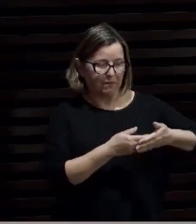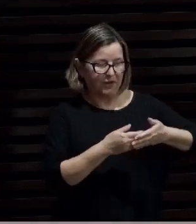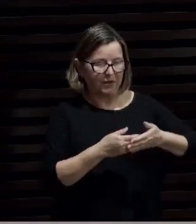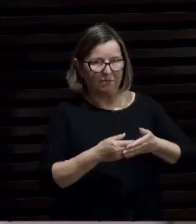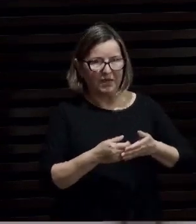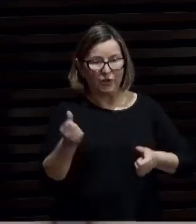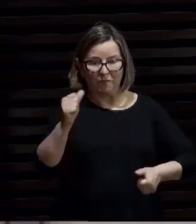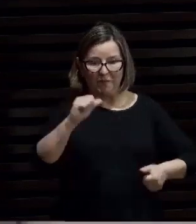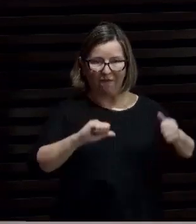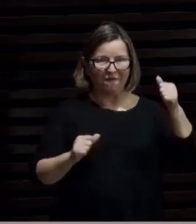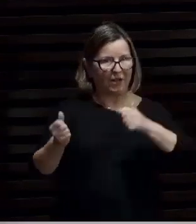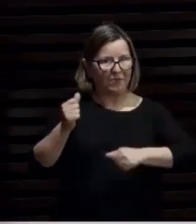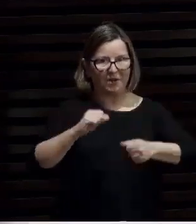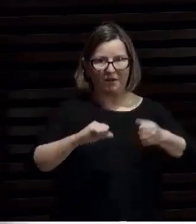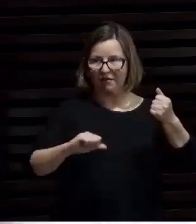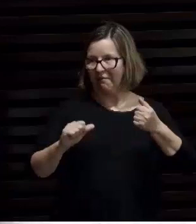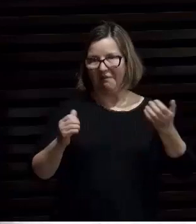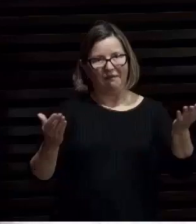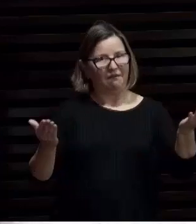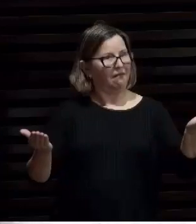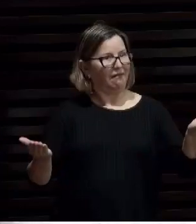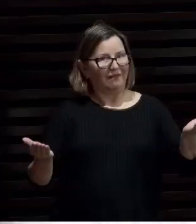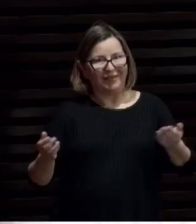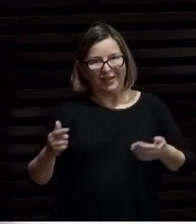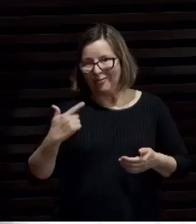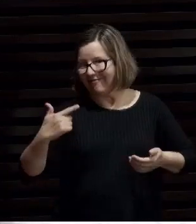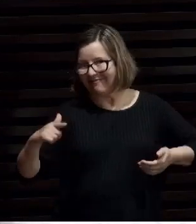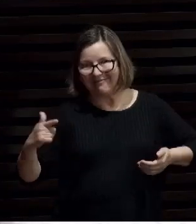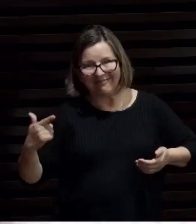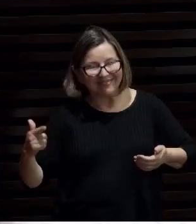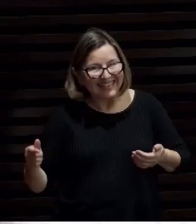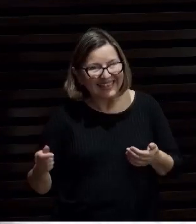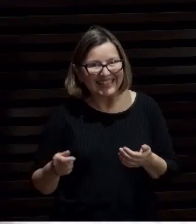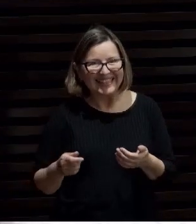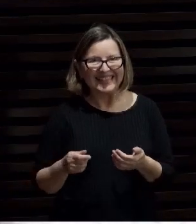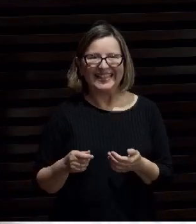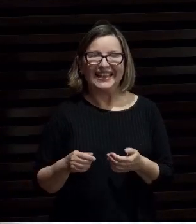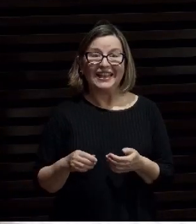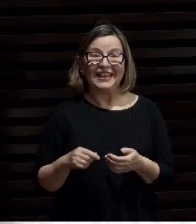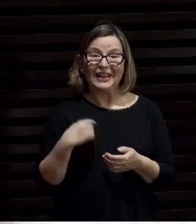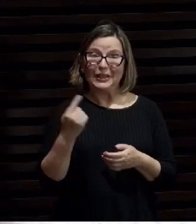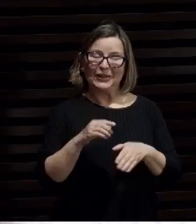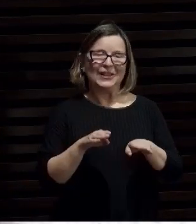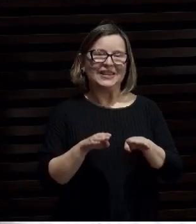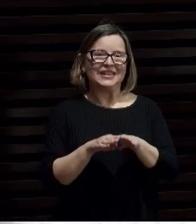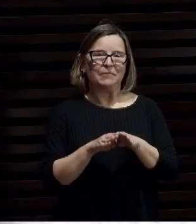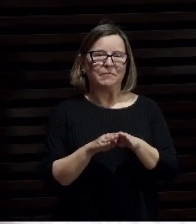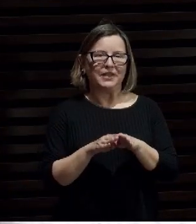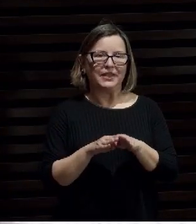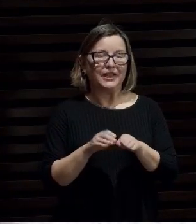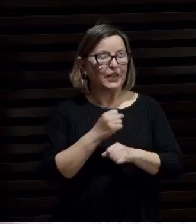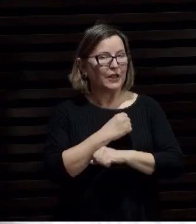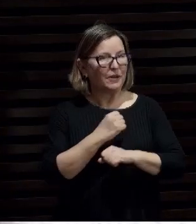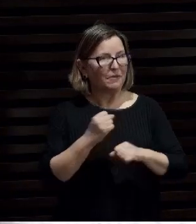produzir um ser humano aqui, um bebê. Da mesma maneira, nós não conseguimos produzir um cristão.